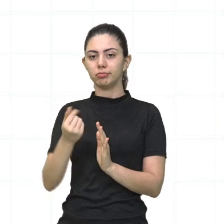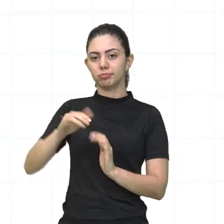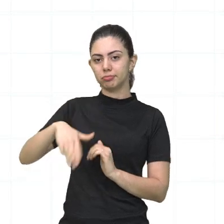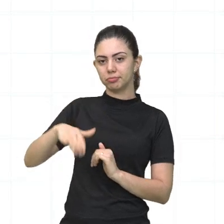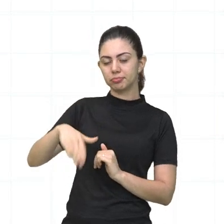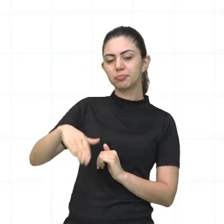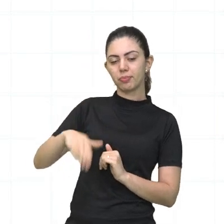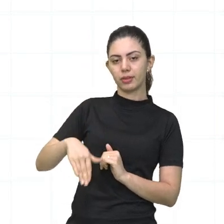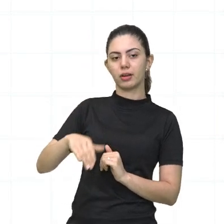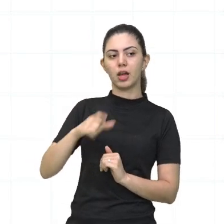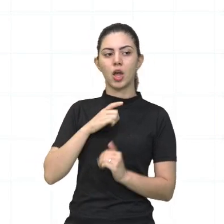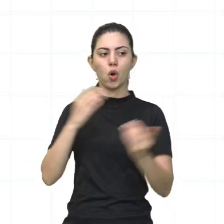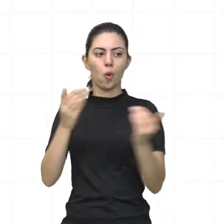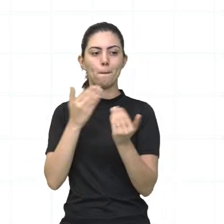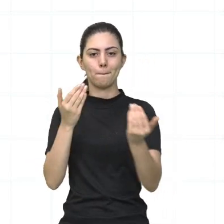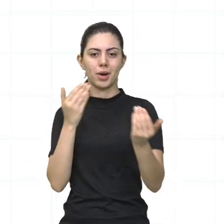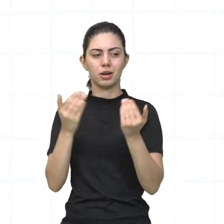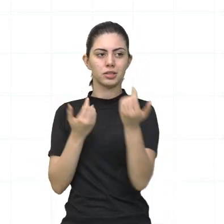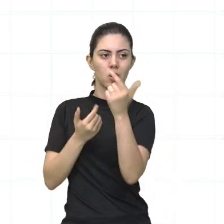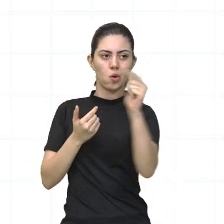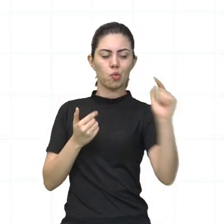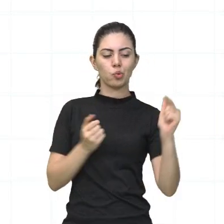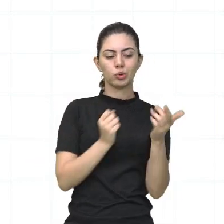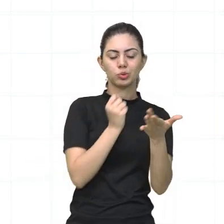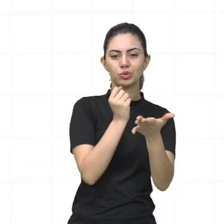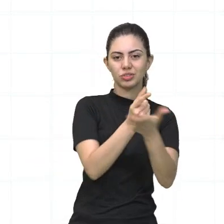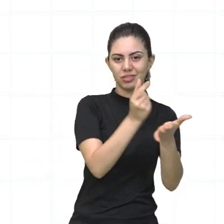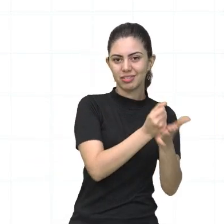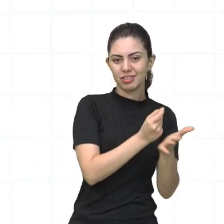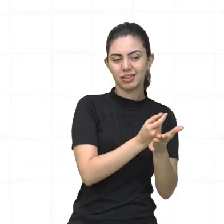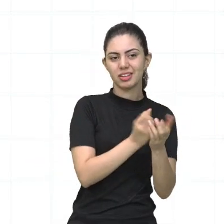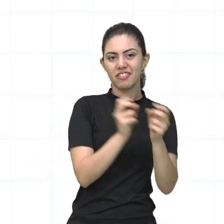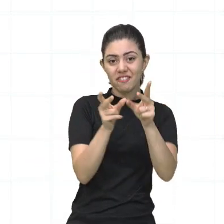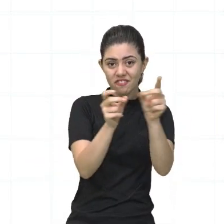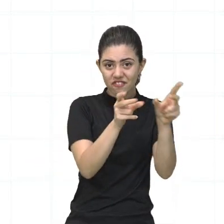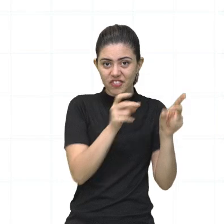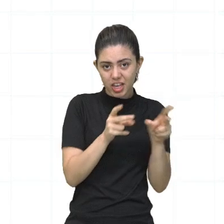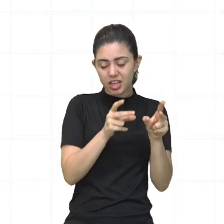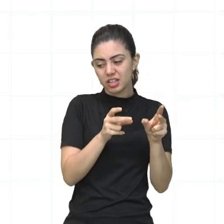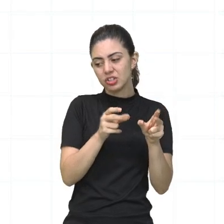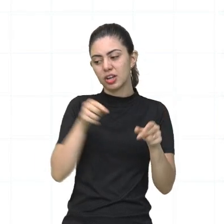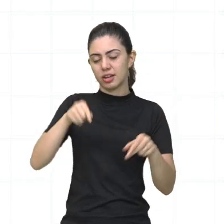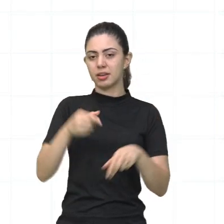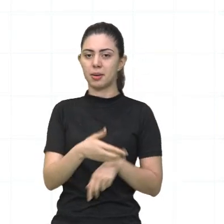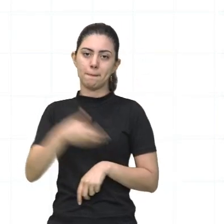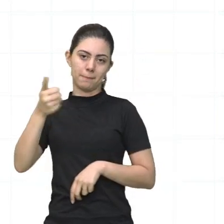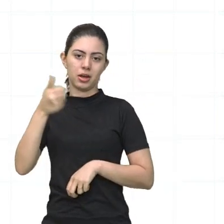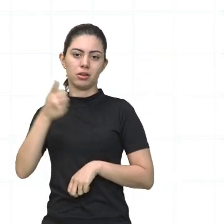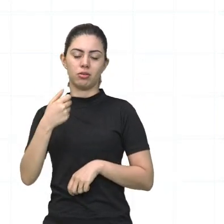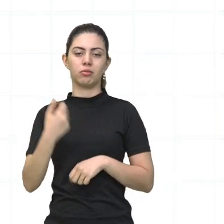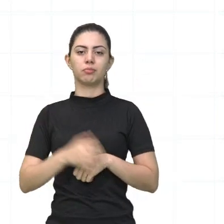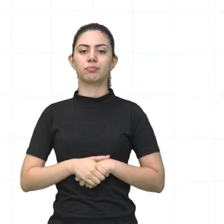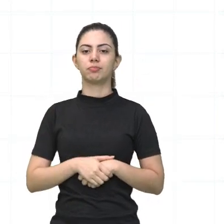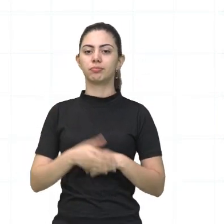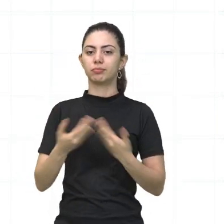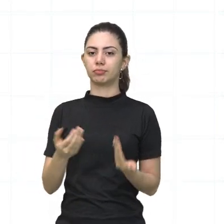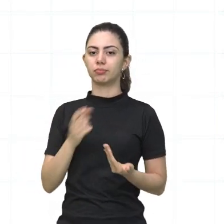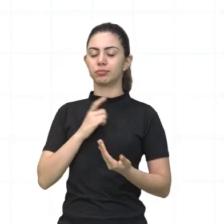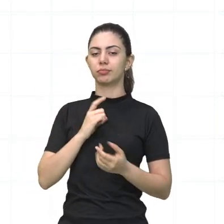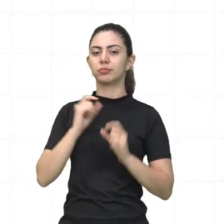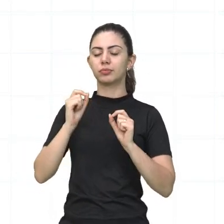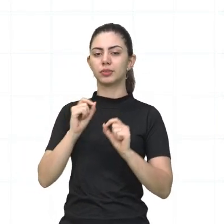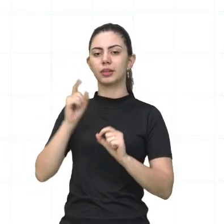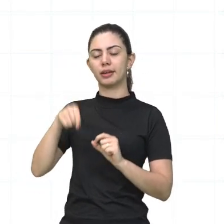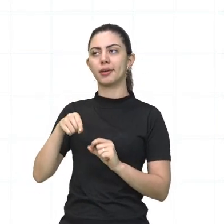concorrentes, trazendo esse elemento da funerária, né, a ideia dos 7 palmos. Nossa, ele está a 7 palmos debaixo da terra, quando a gente quer eufemizar a ideia